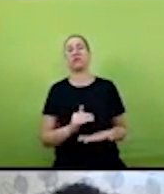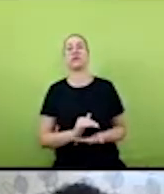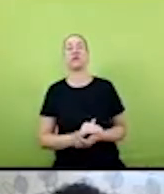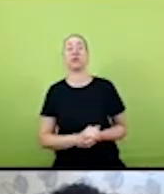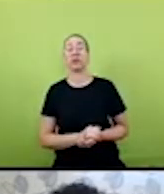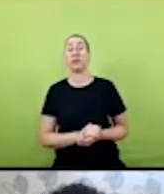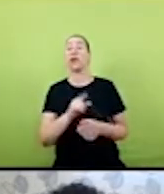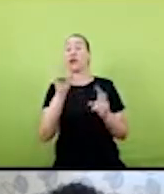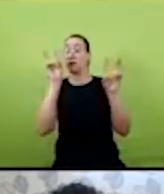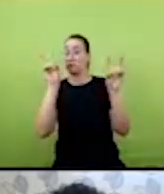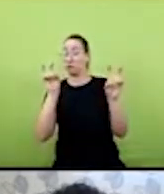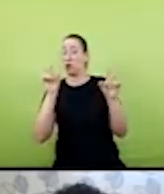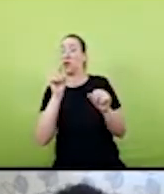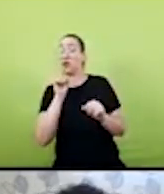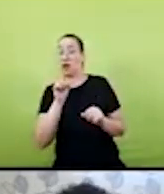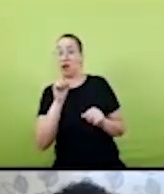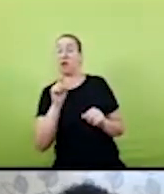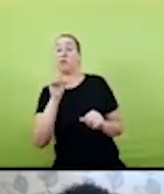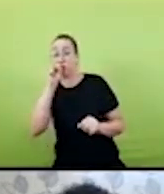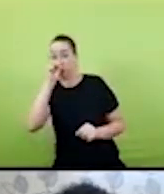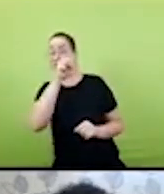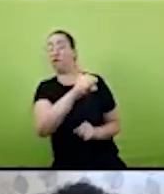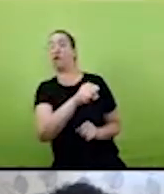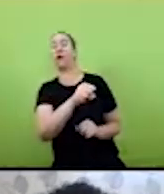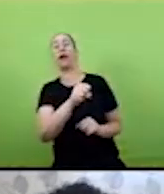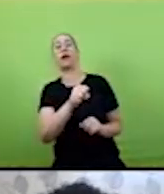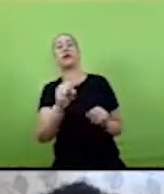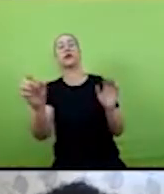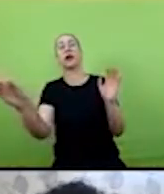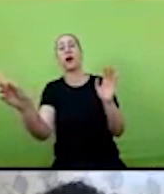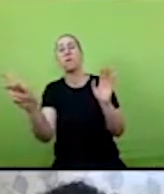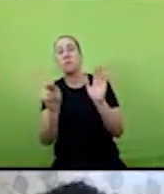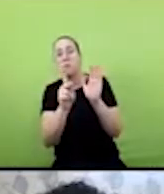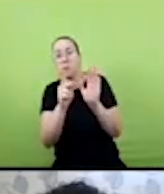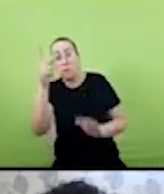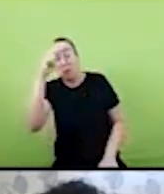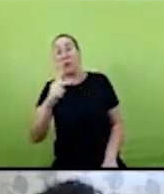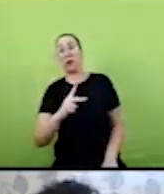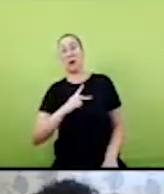coagir e violentar, né, a dignidade sexual da pessoa. Tá? Então,